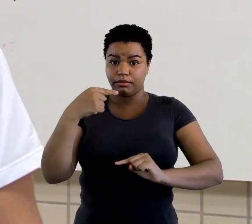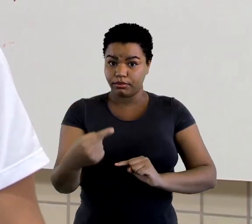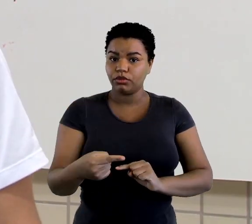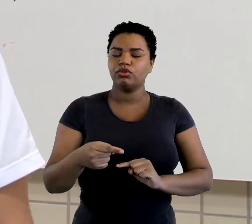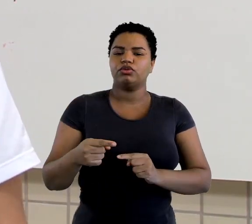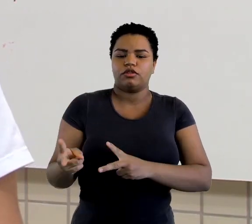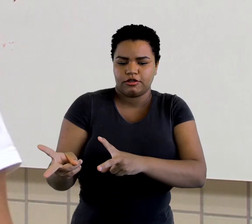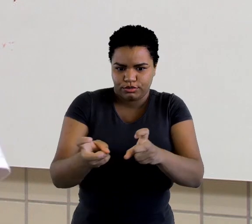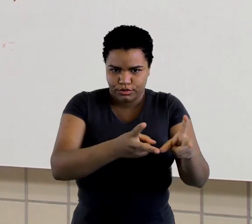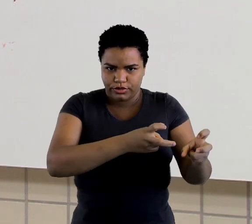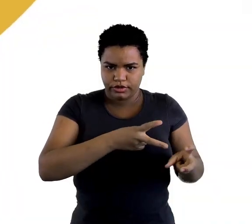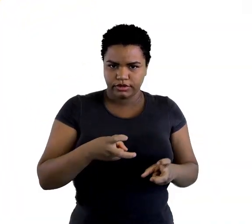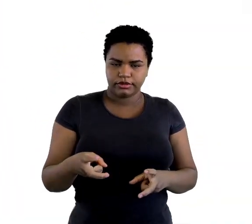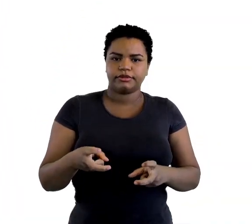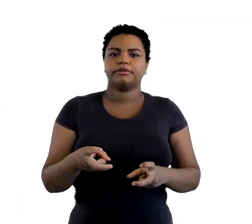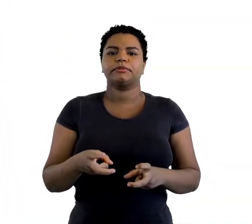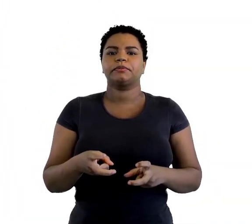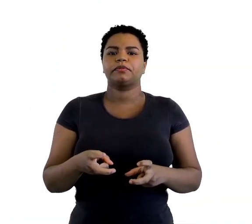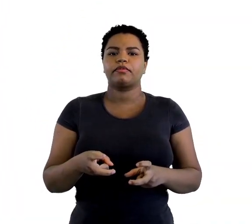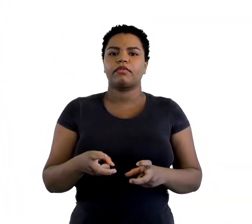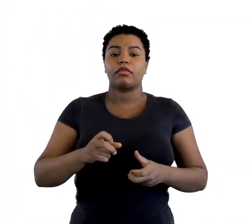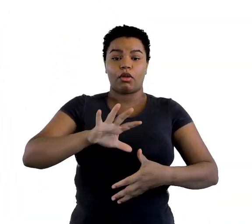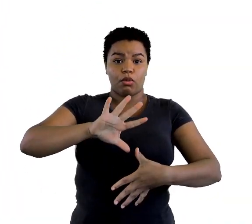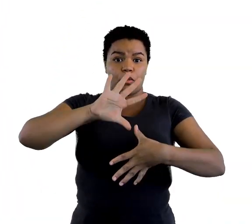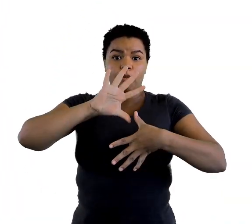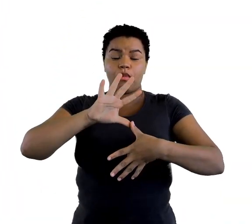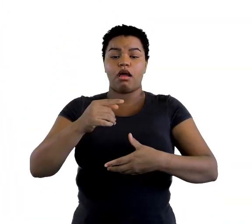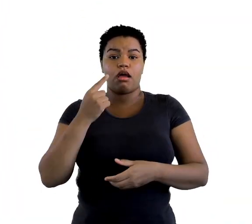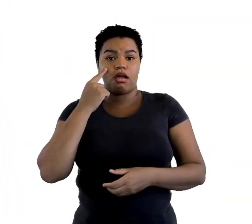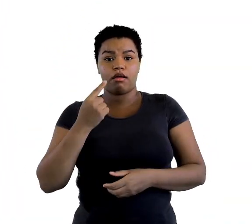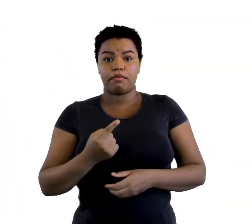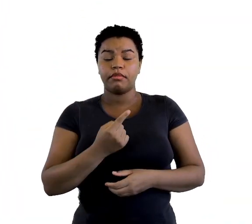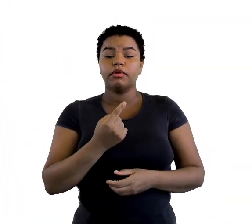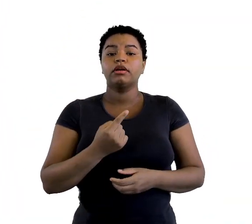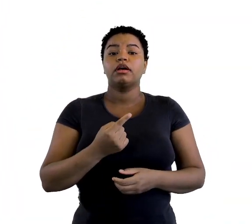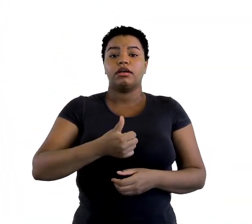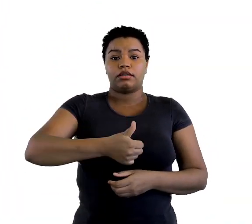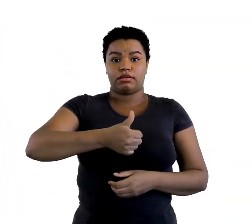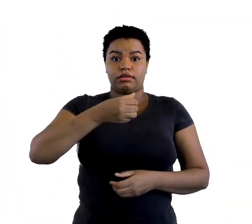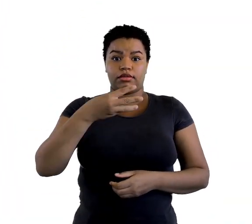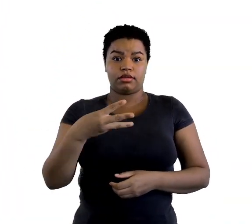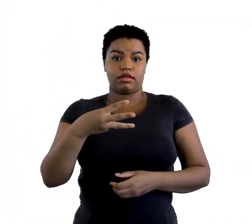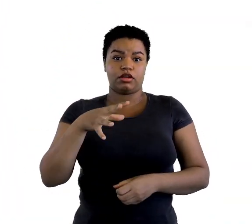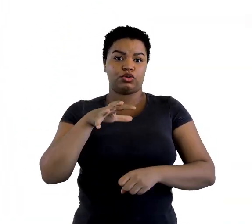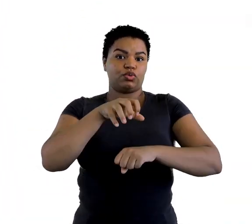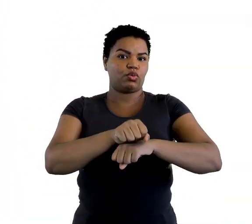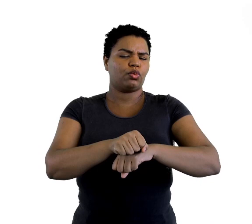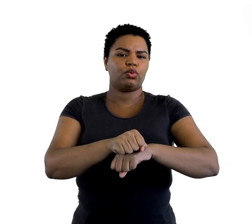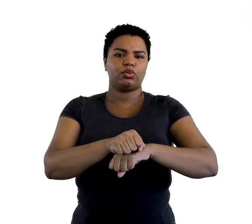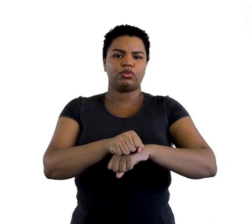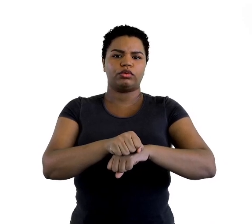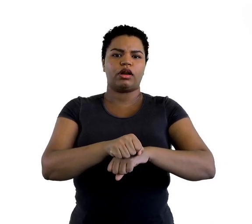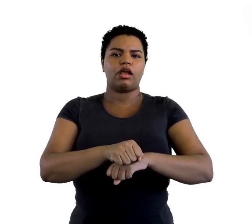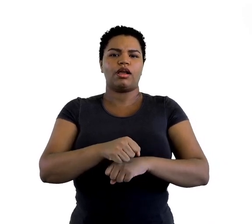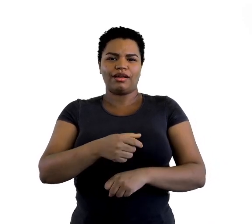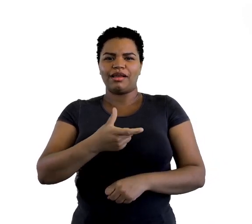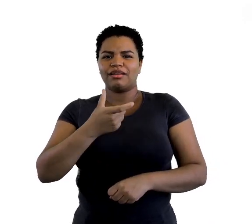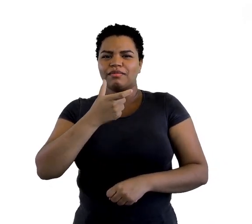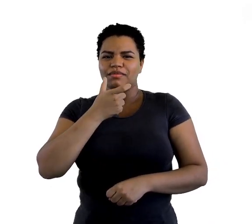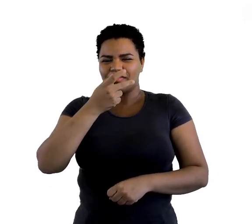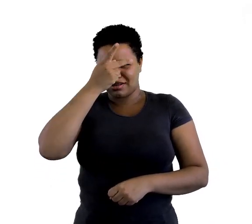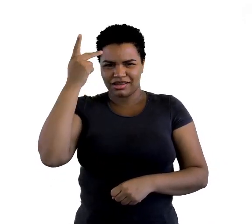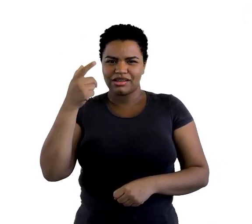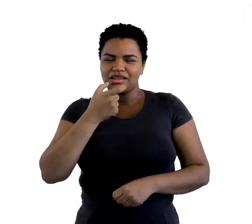exploração. Aqui nesse mapa nós temos as 13 colônias. Quando aqueles ingleses vieram fugidos